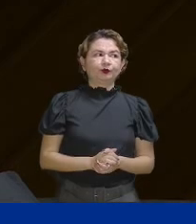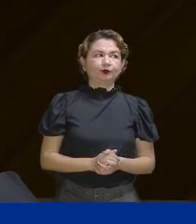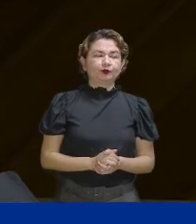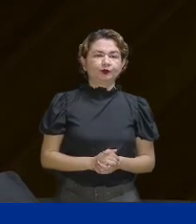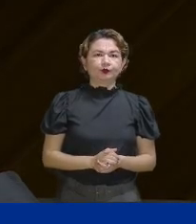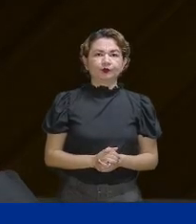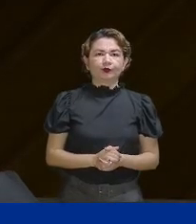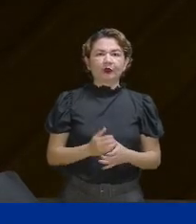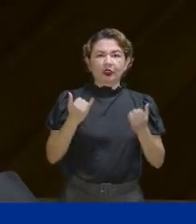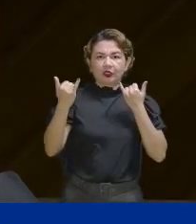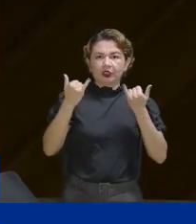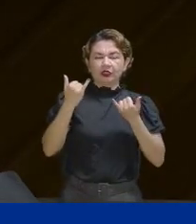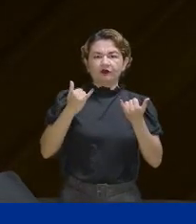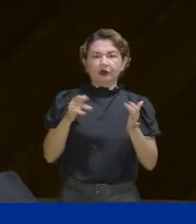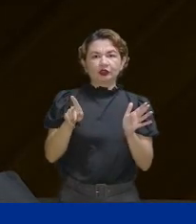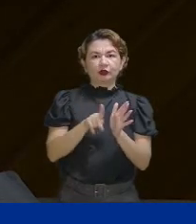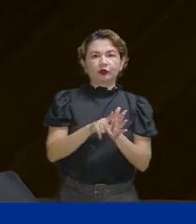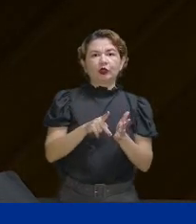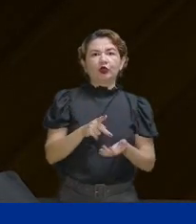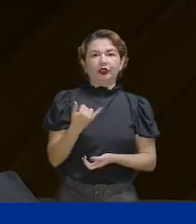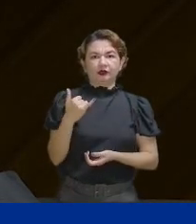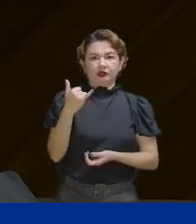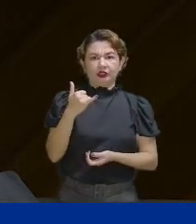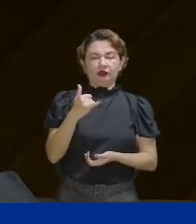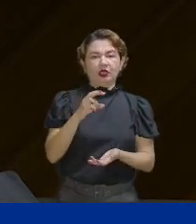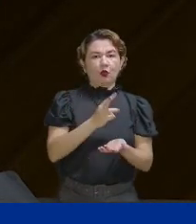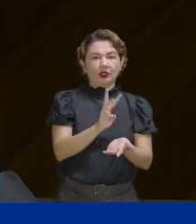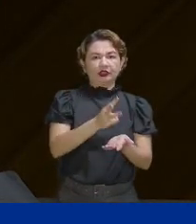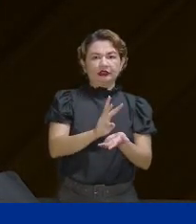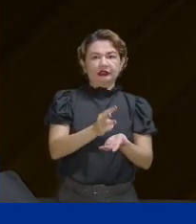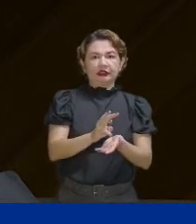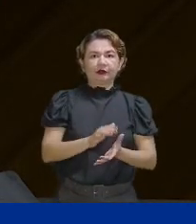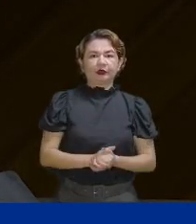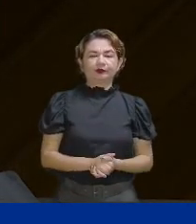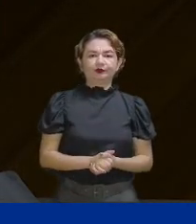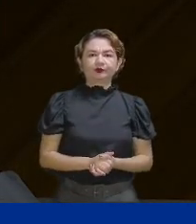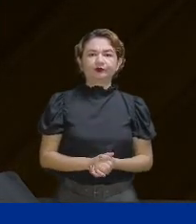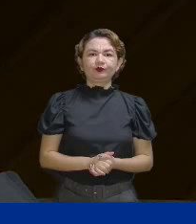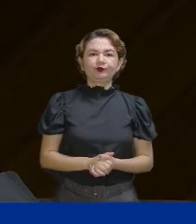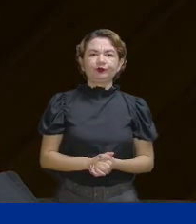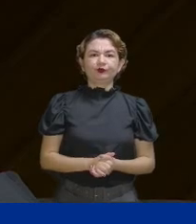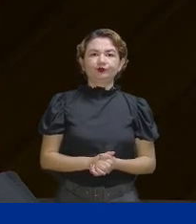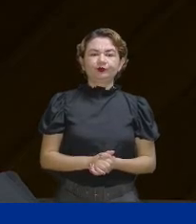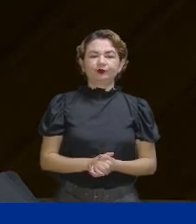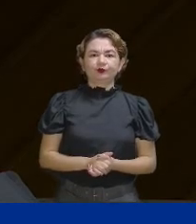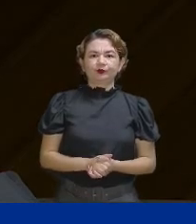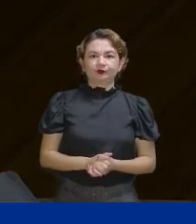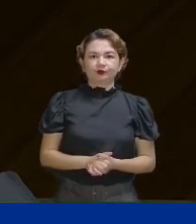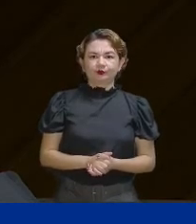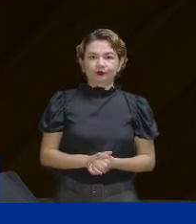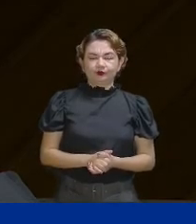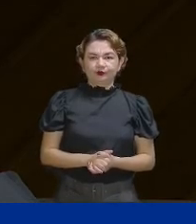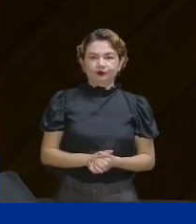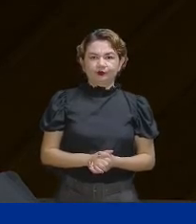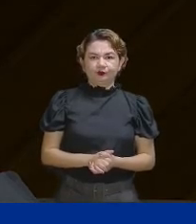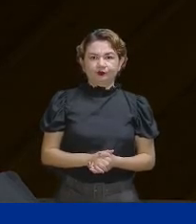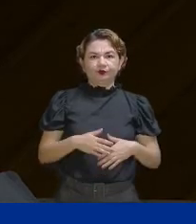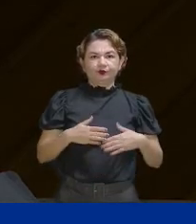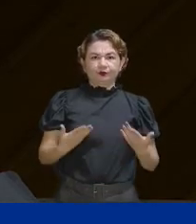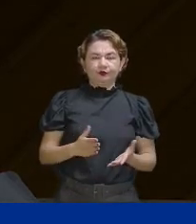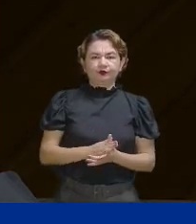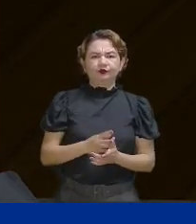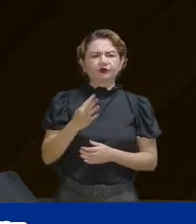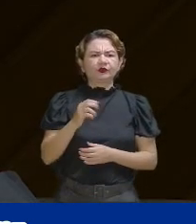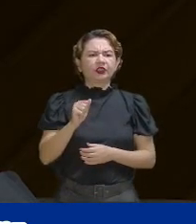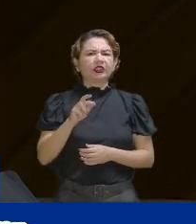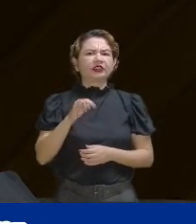dado extraído do celular que evidencia a prática na forma padrão que ela costuma se dar em casos tais.